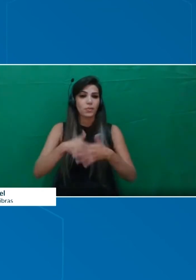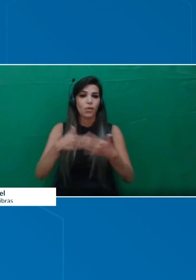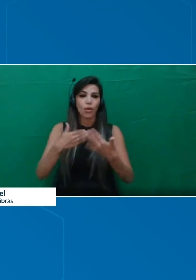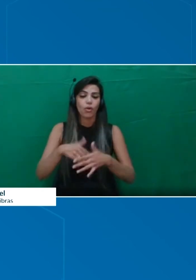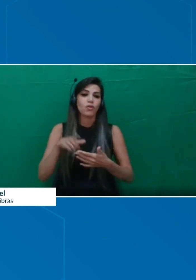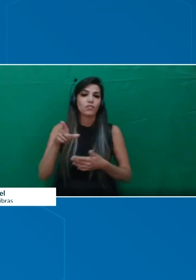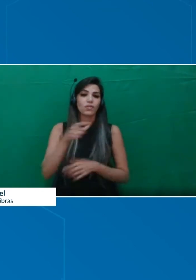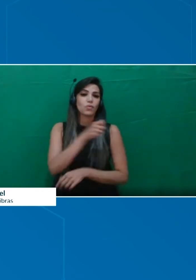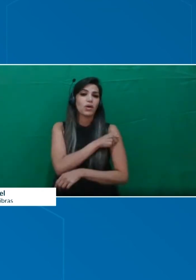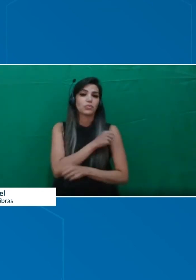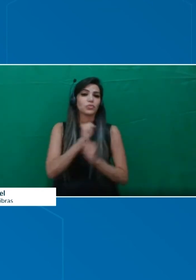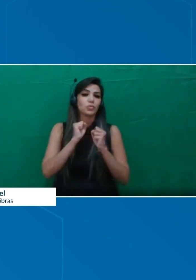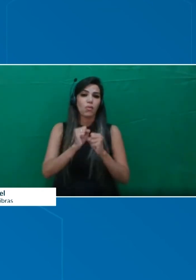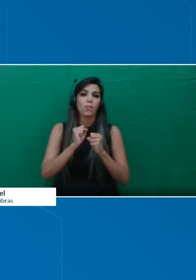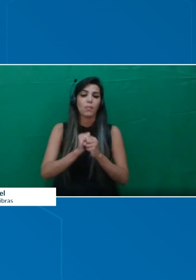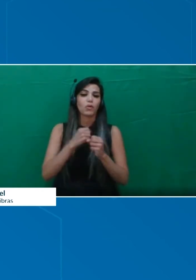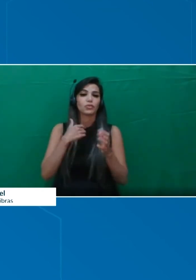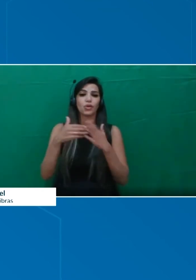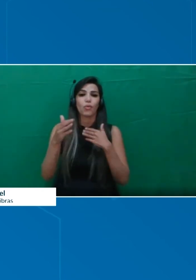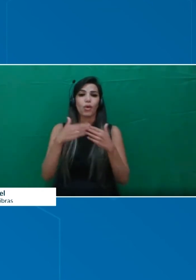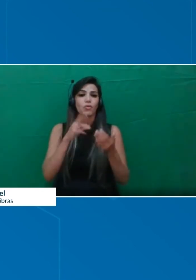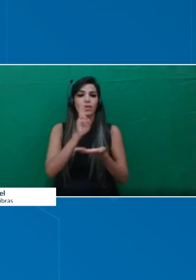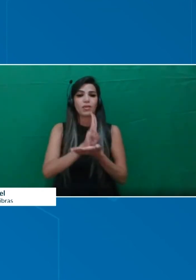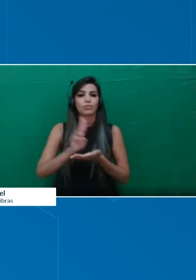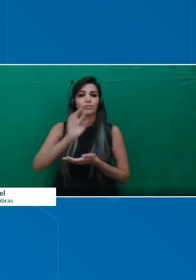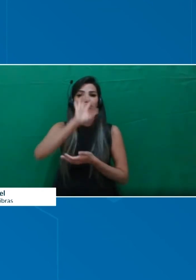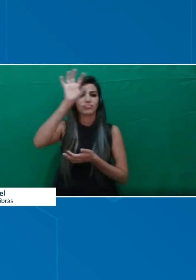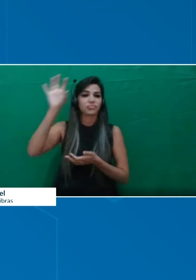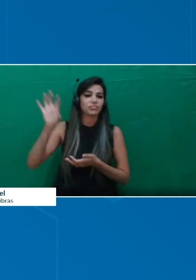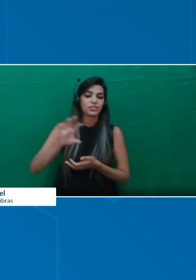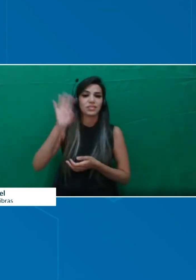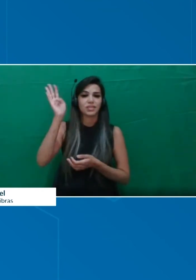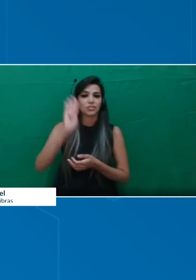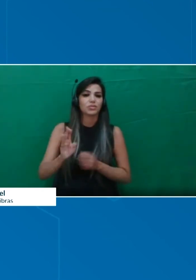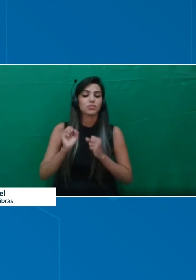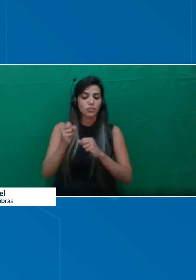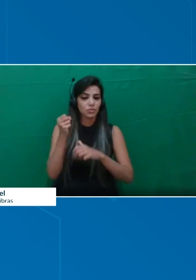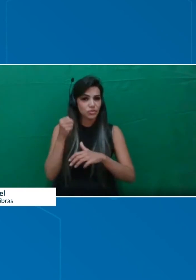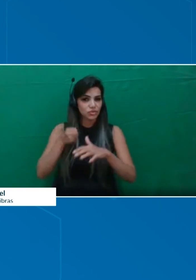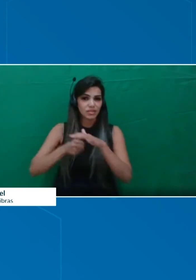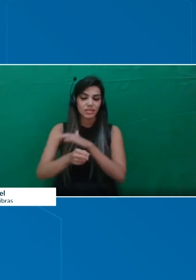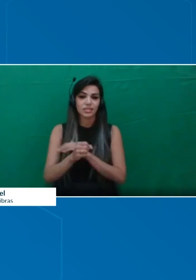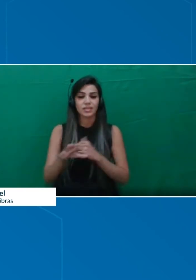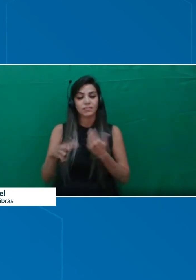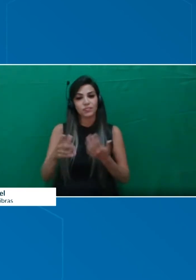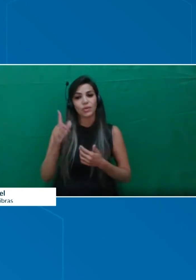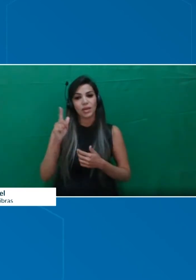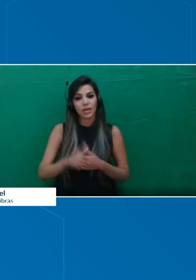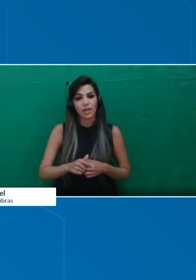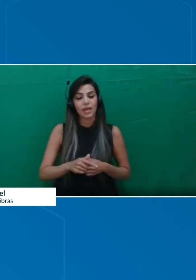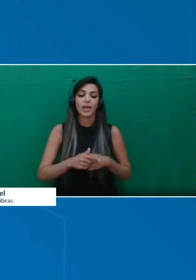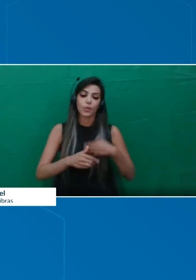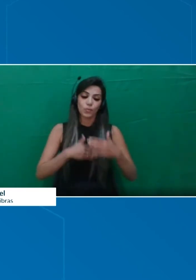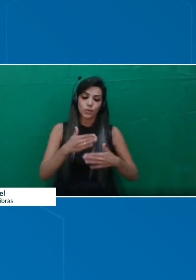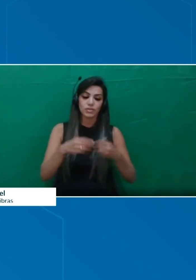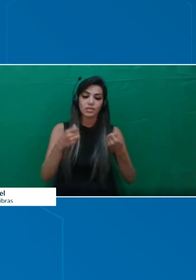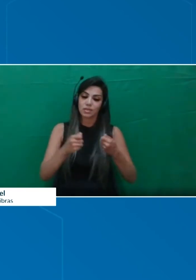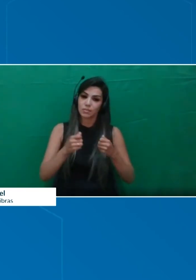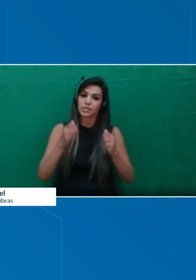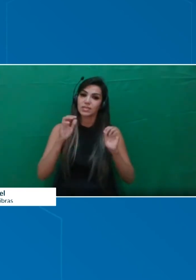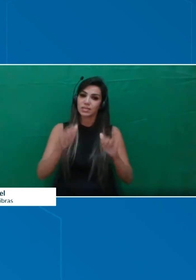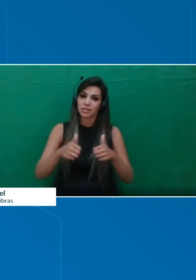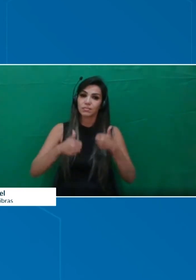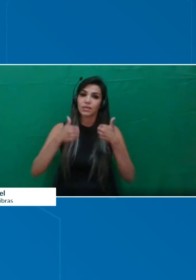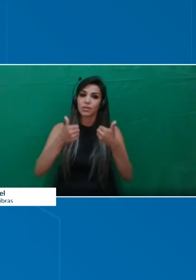até adotar. E a gente aposta que o sistema que precisa ser aprimorado continue sendo aprimorado. Tanto o